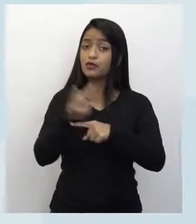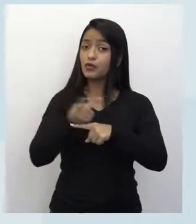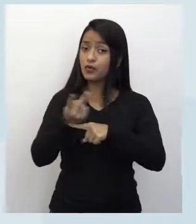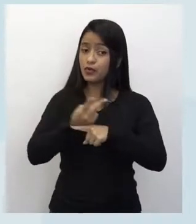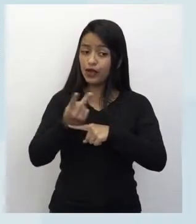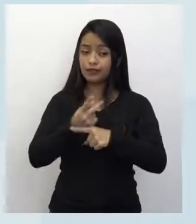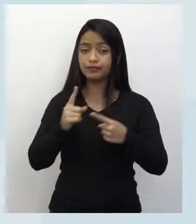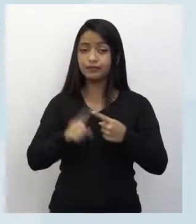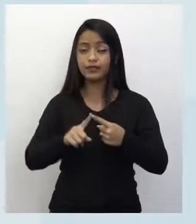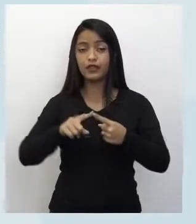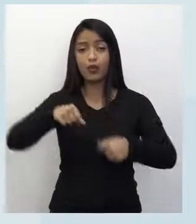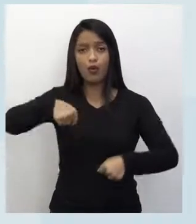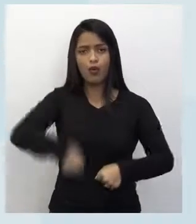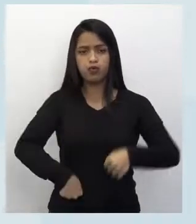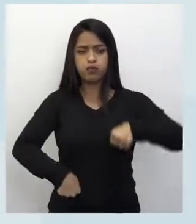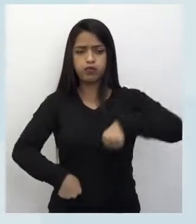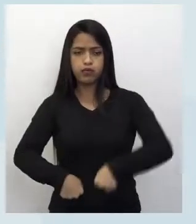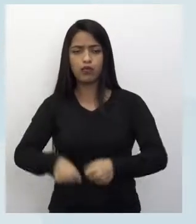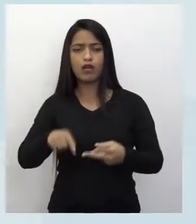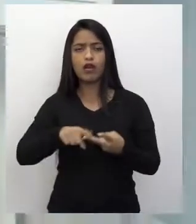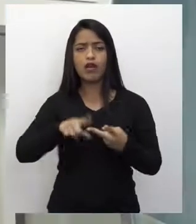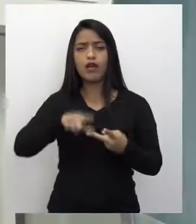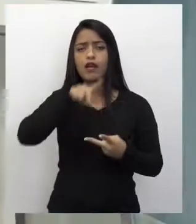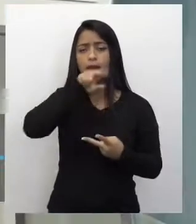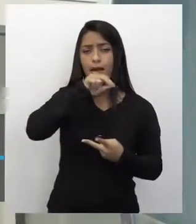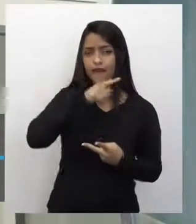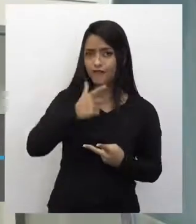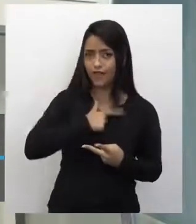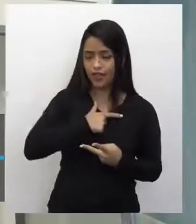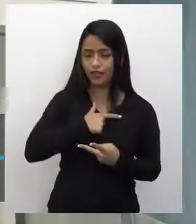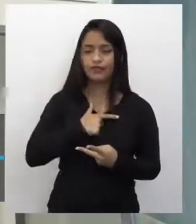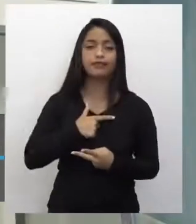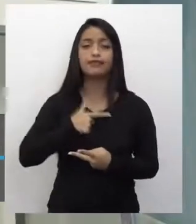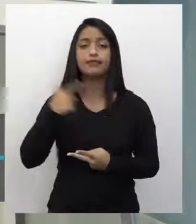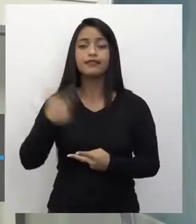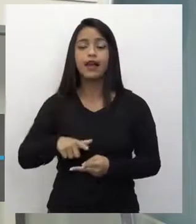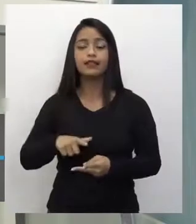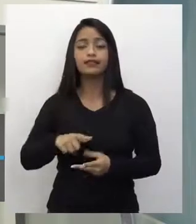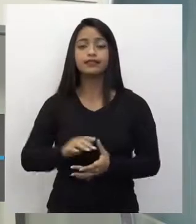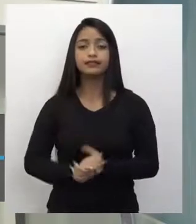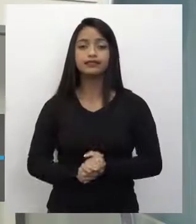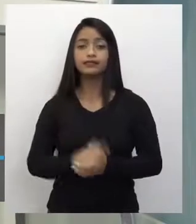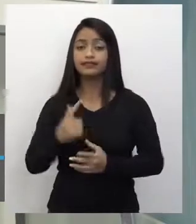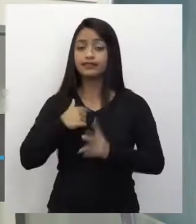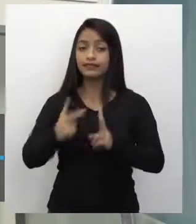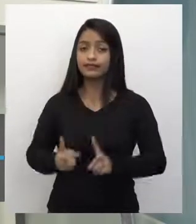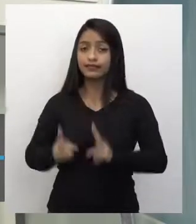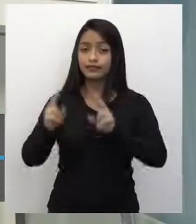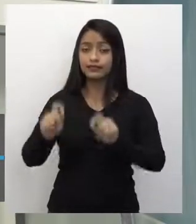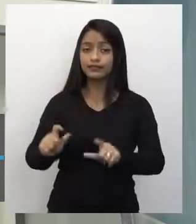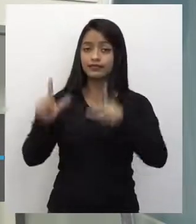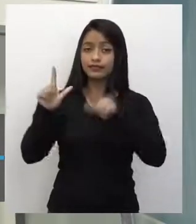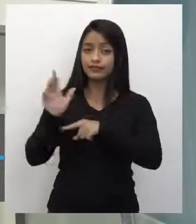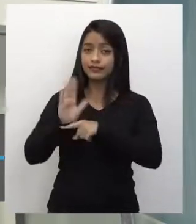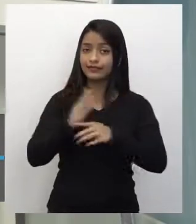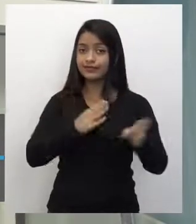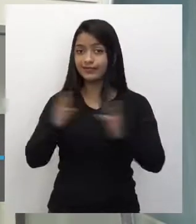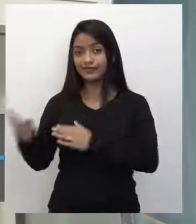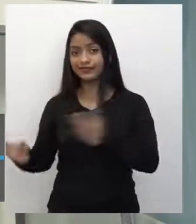que é o Gorilas e o Patinho Feio. E trouxe para vocês um pedacinho para a gente assistir. Vamos